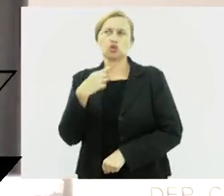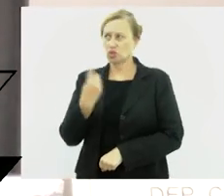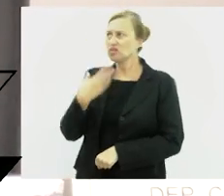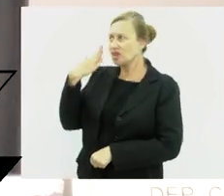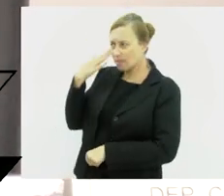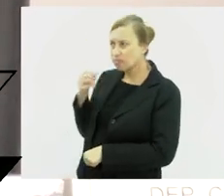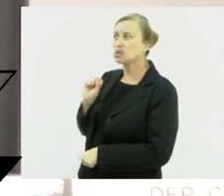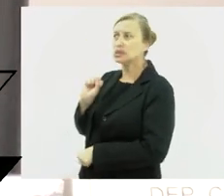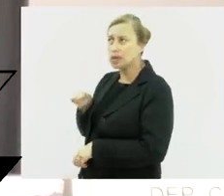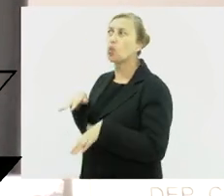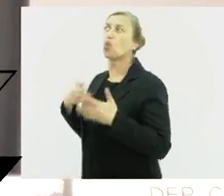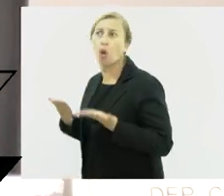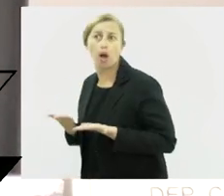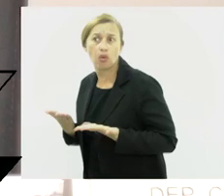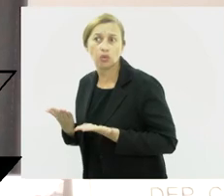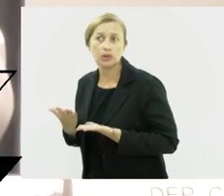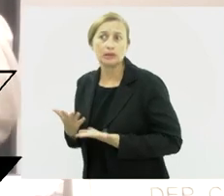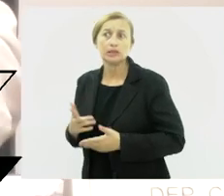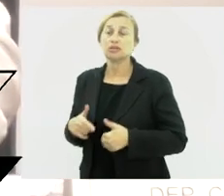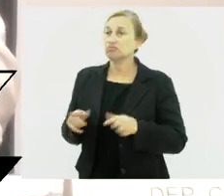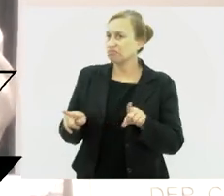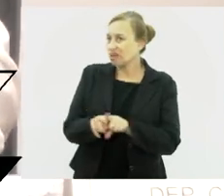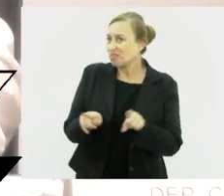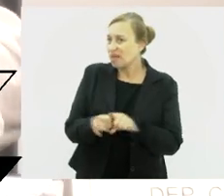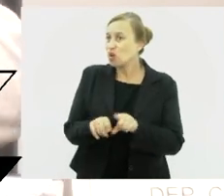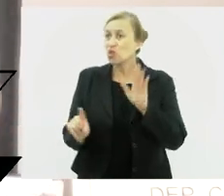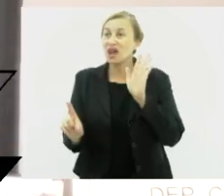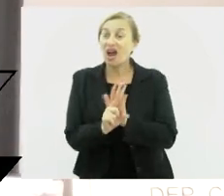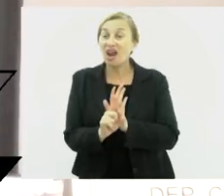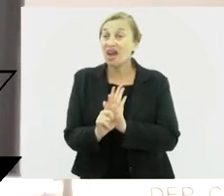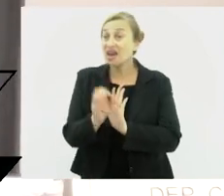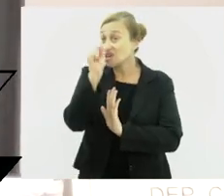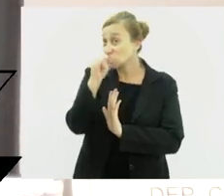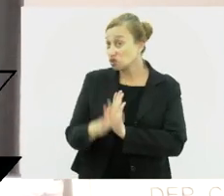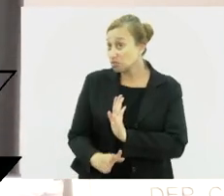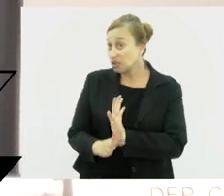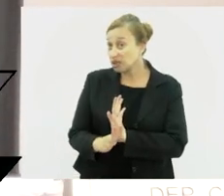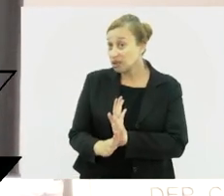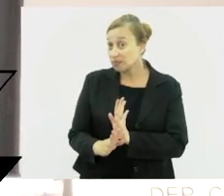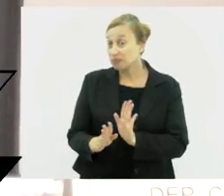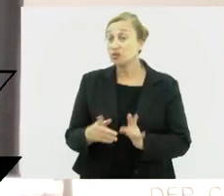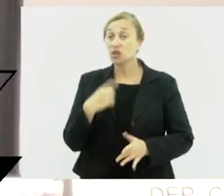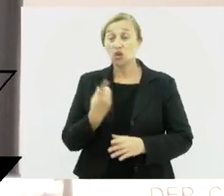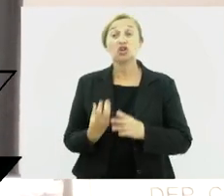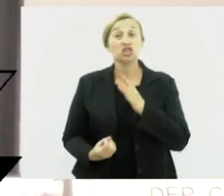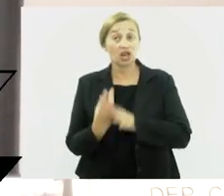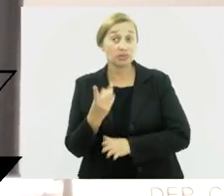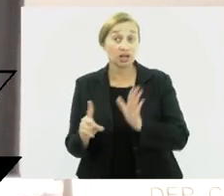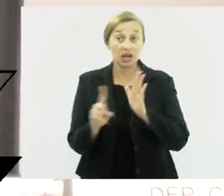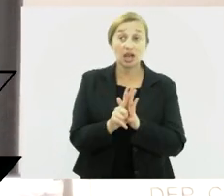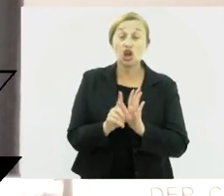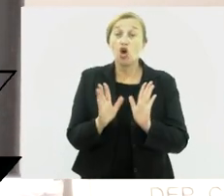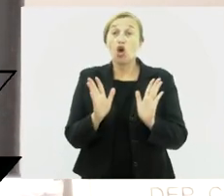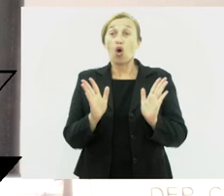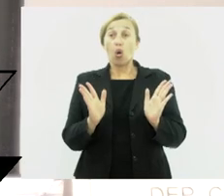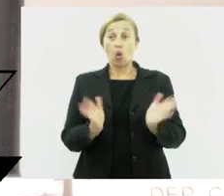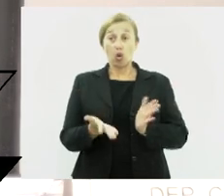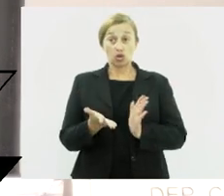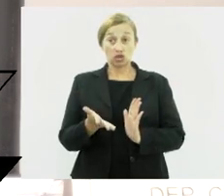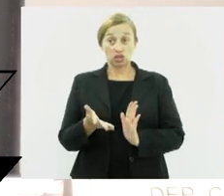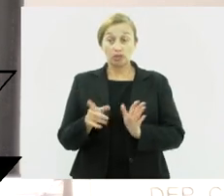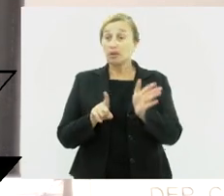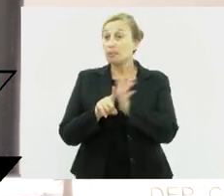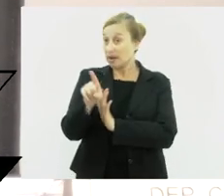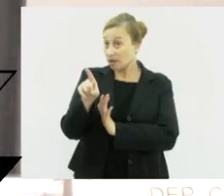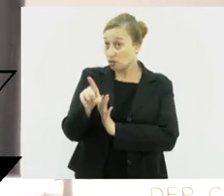é, né? Nem o que a lei diz, porque nós que fizemos essas leis. A minha questão é a seguinte: hoje, qual é